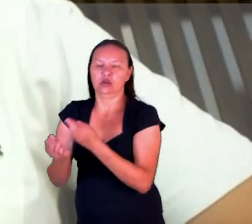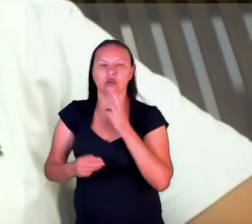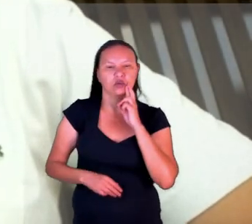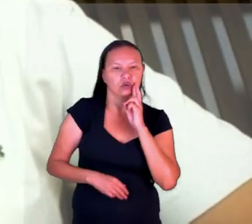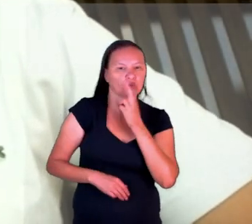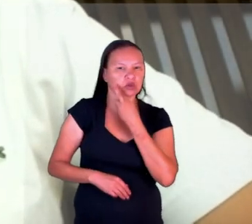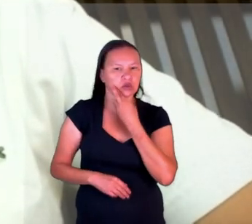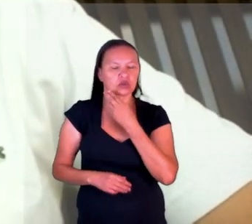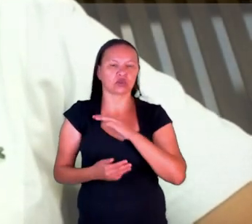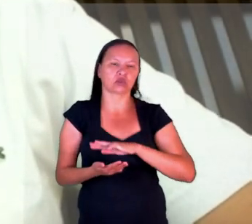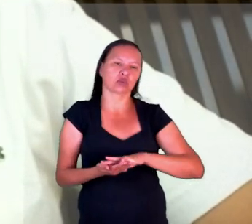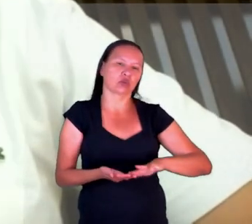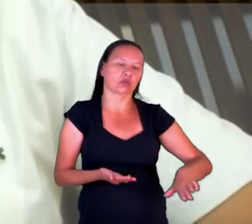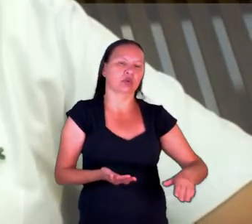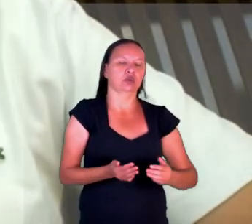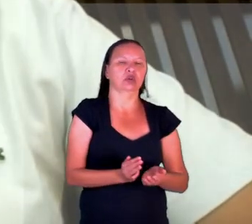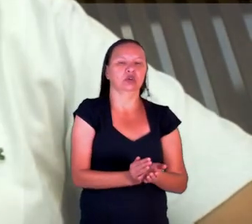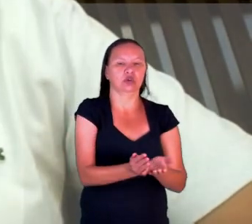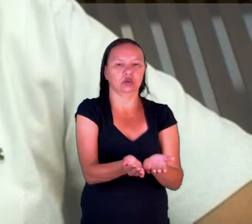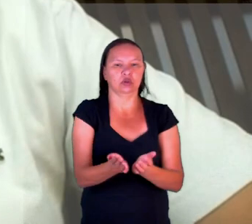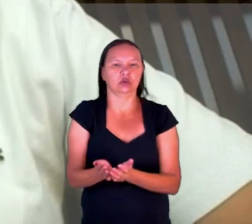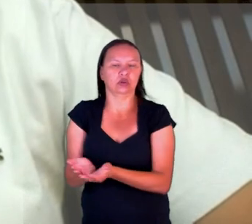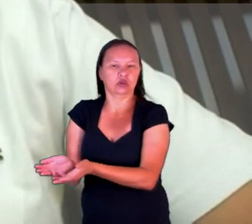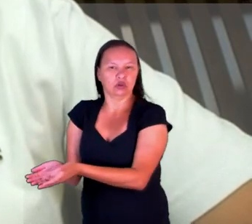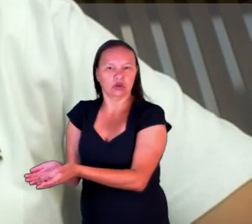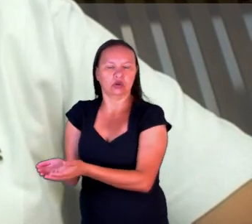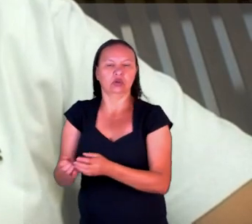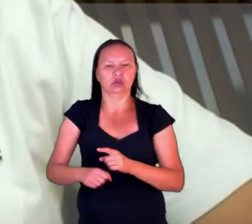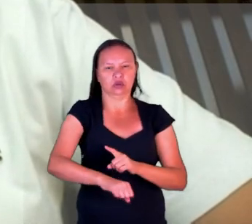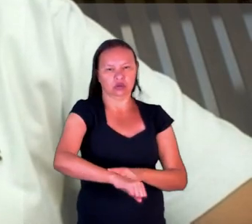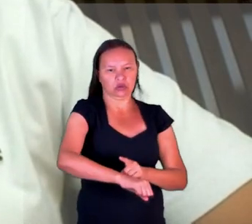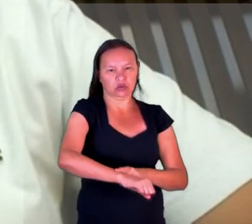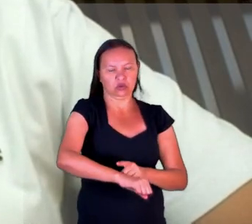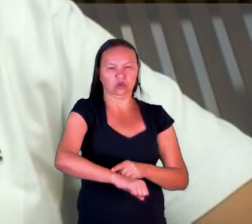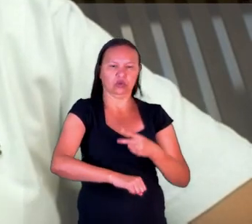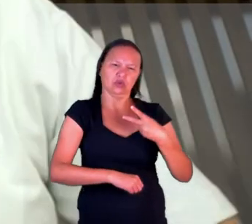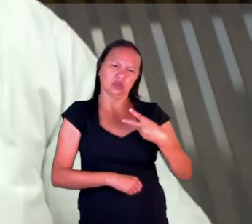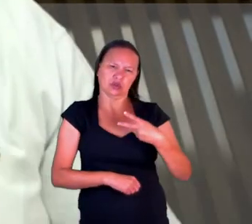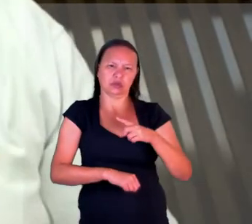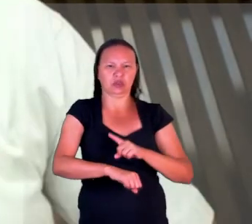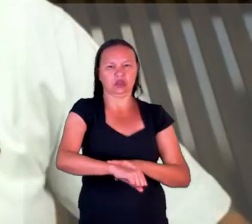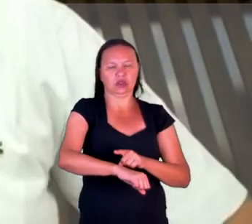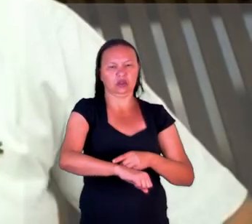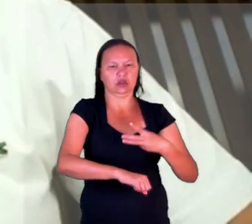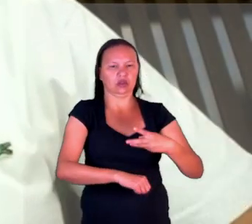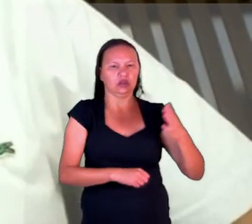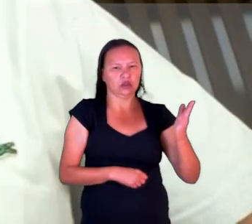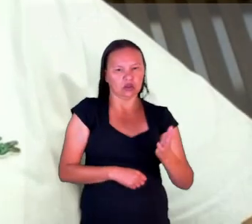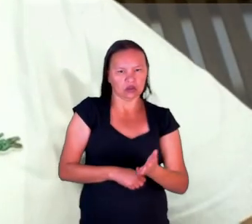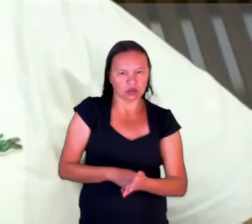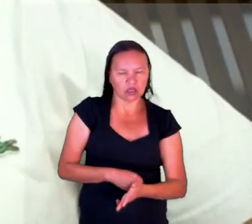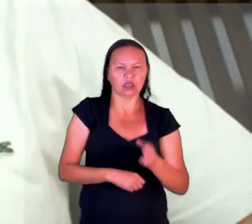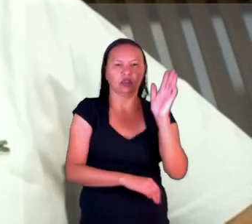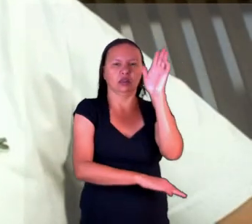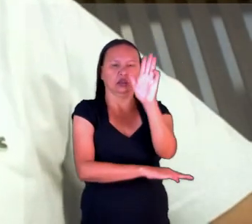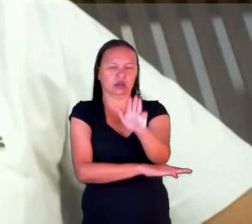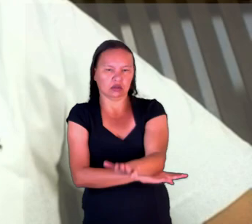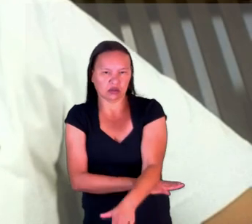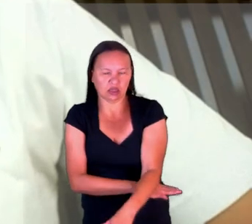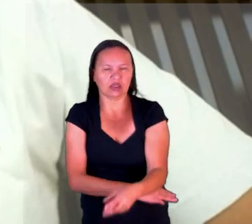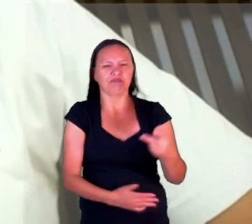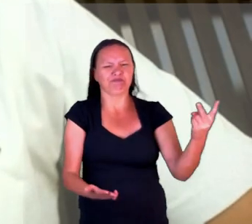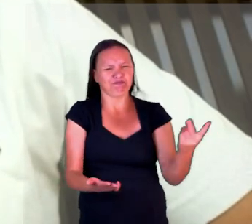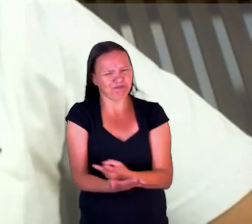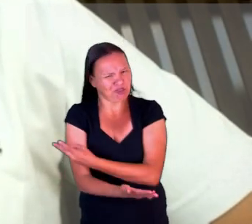né ainda é a alimentação 2:30 3 horas da tarde ainda é de uma forma eh errônea e